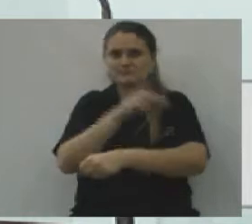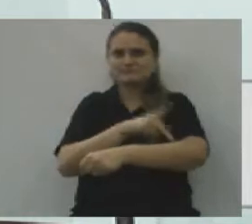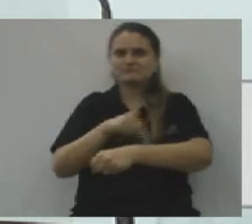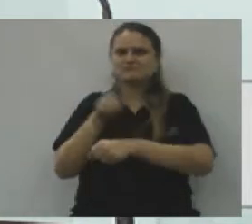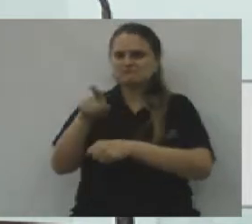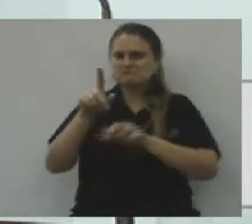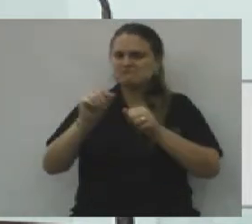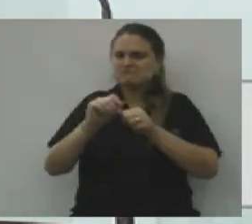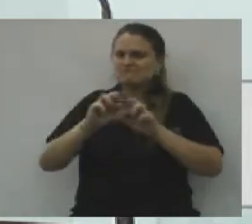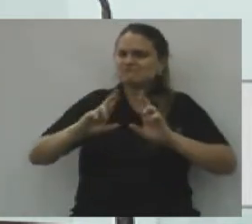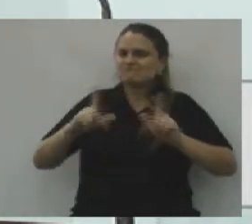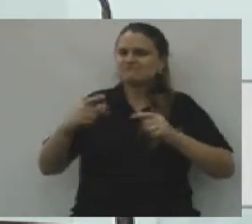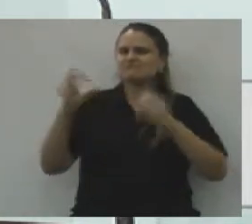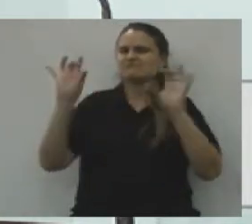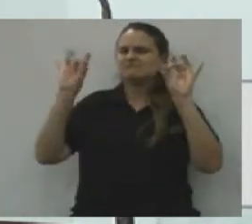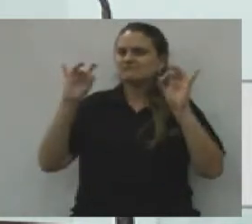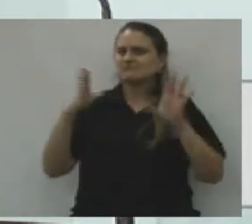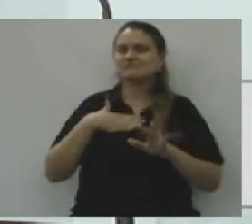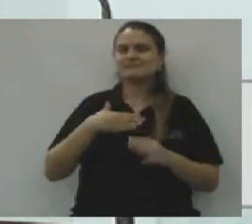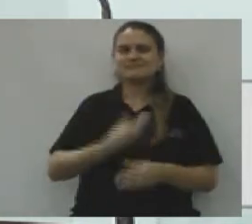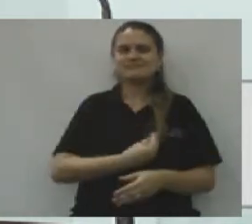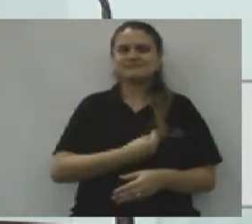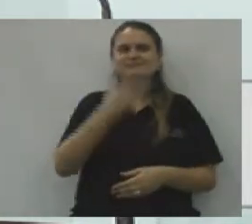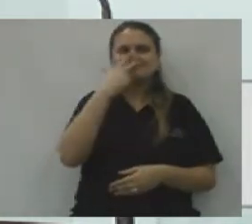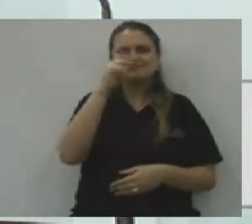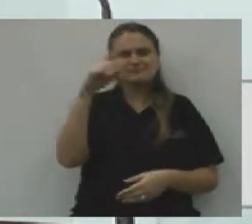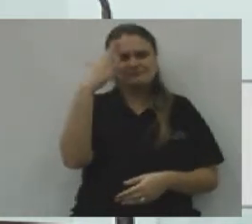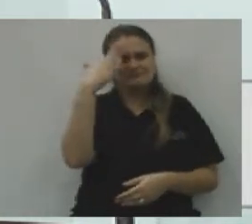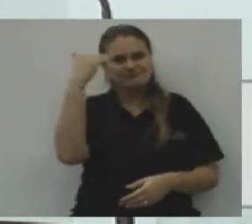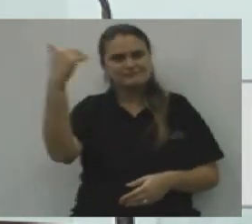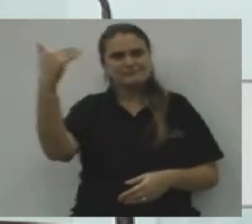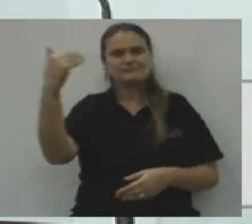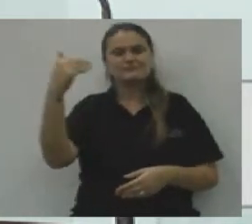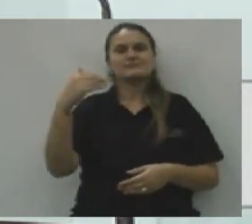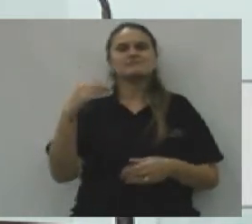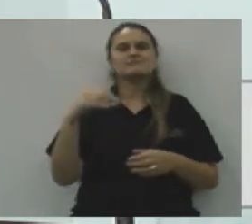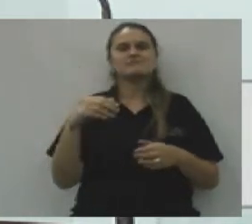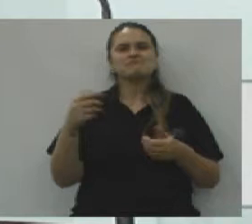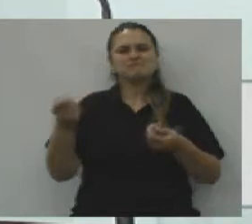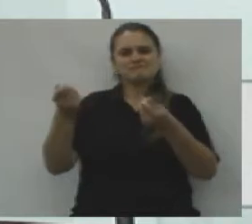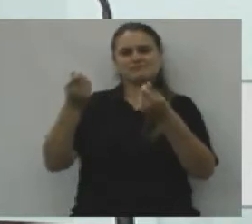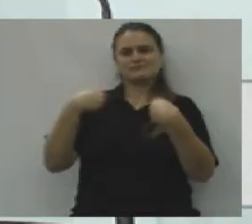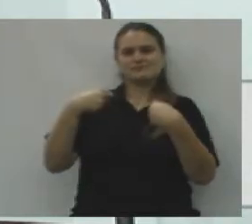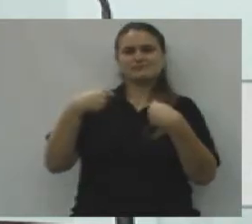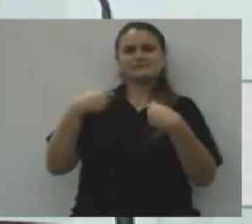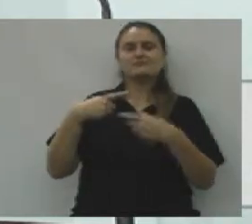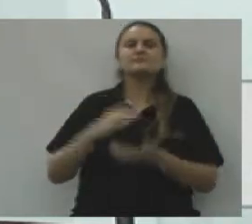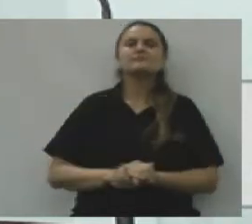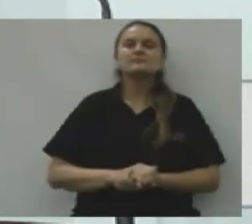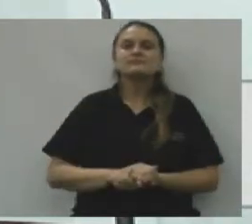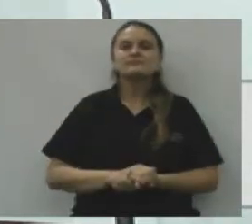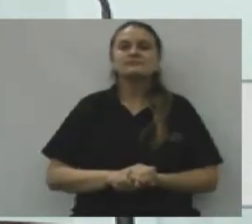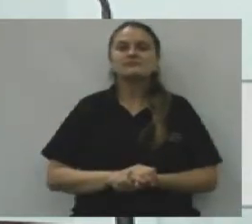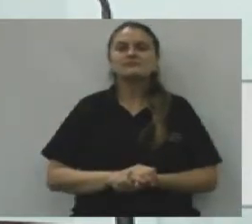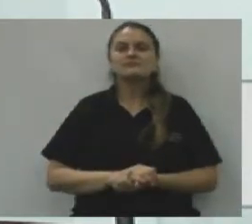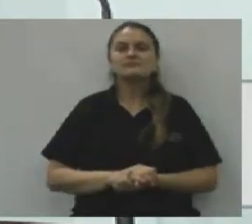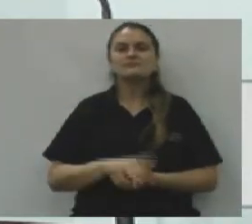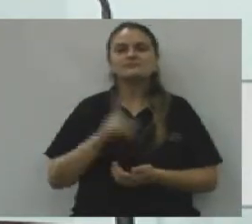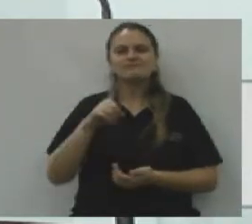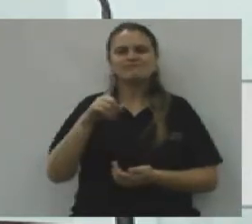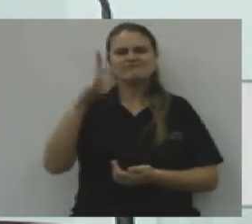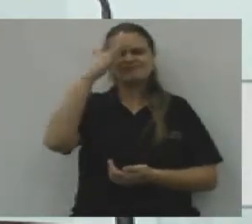Fez a diferença na minha vida. Isso é a maior homenagem que um professor, que um educador pode receber, né? É